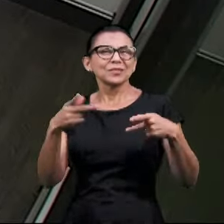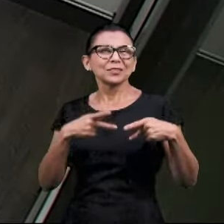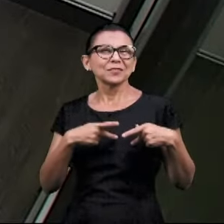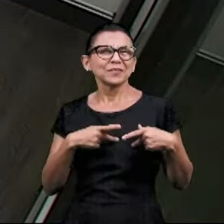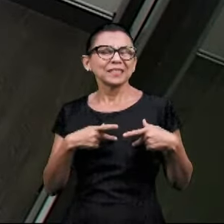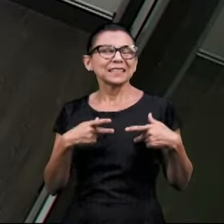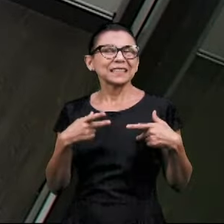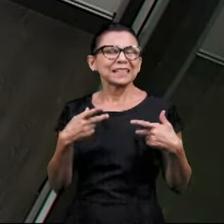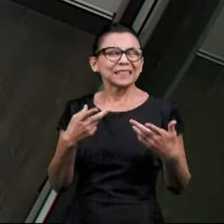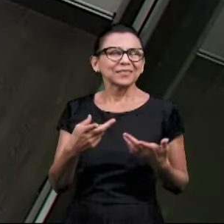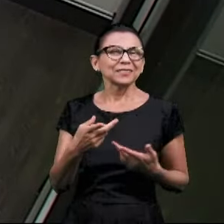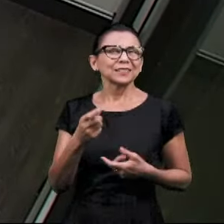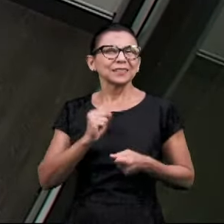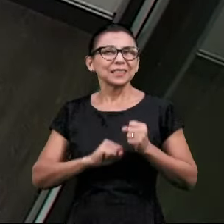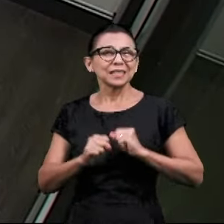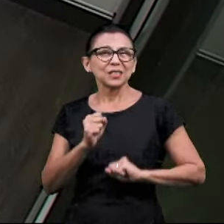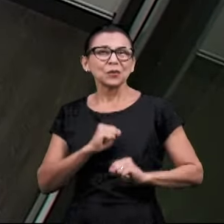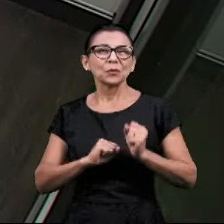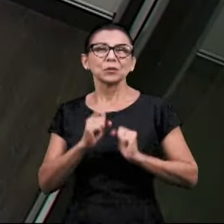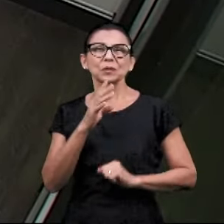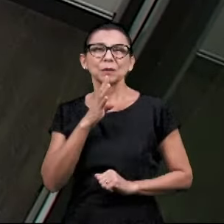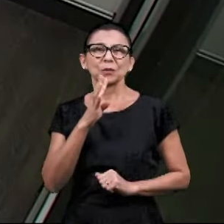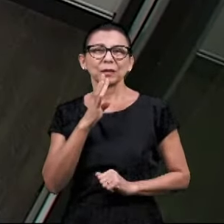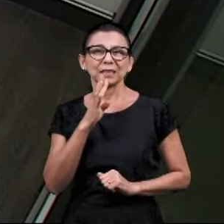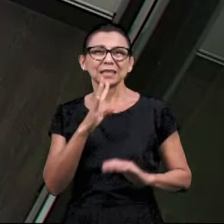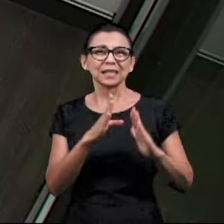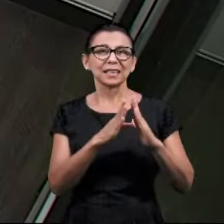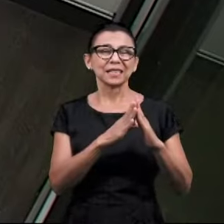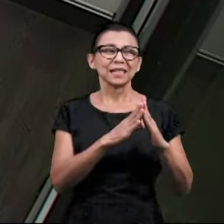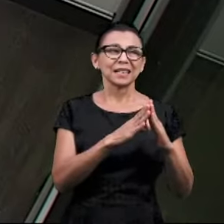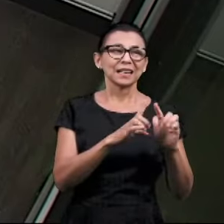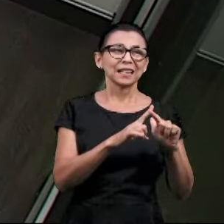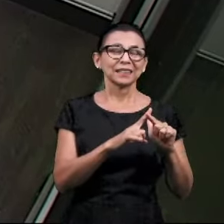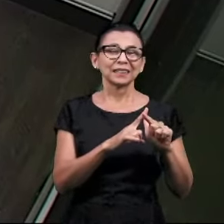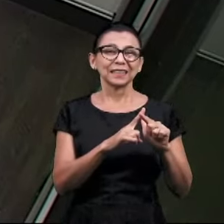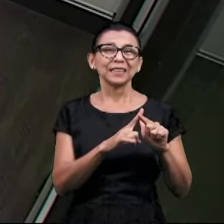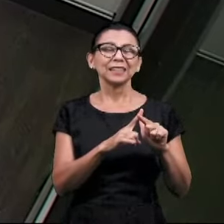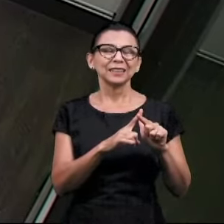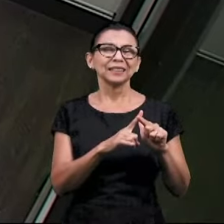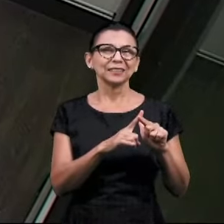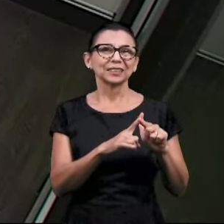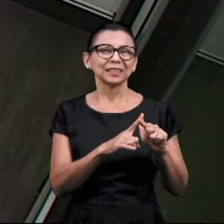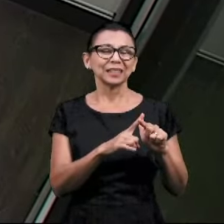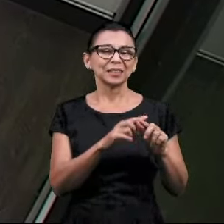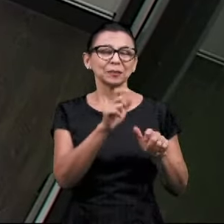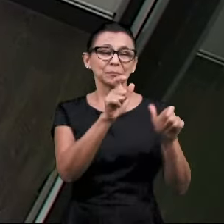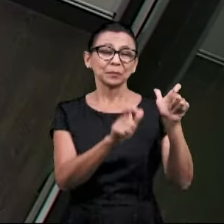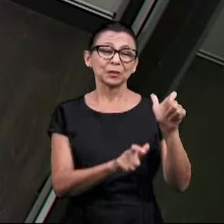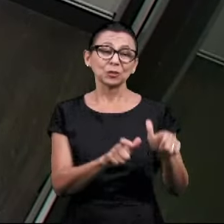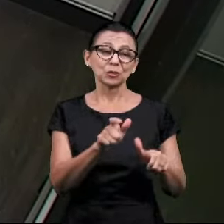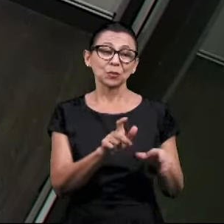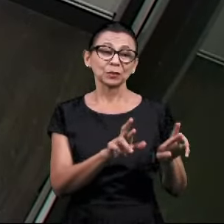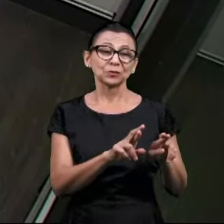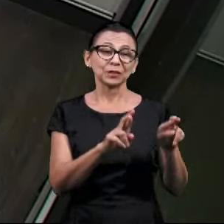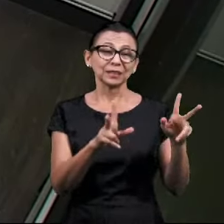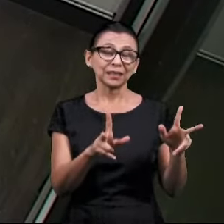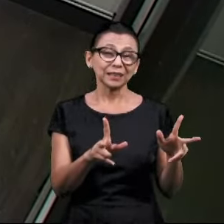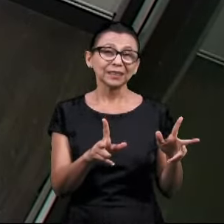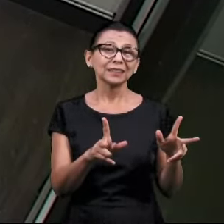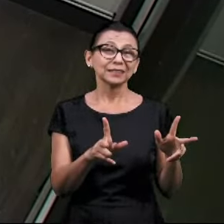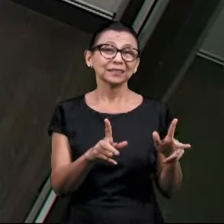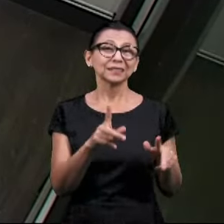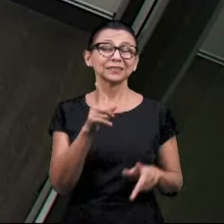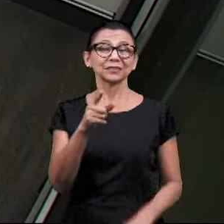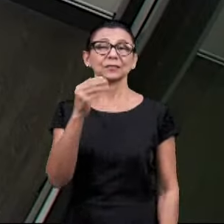alegria, né? de tristeza. A nova igreja, novas experiências, são novas ovelhas que você vai ter a